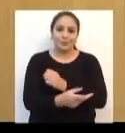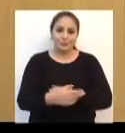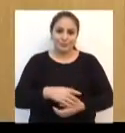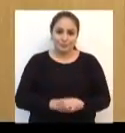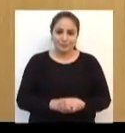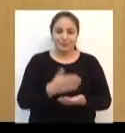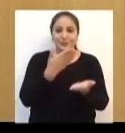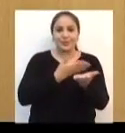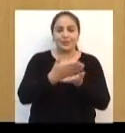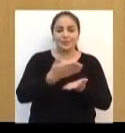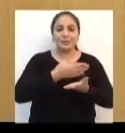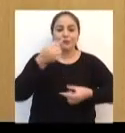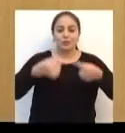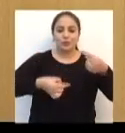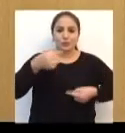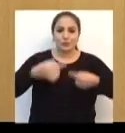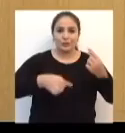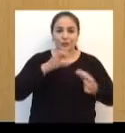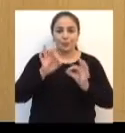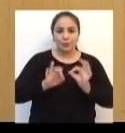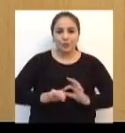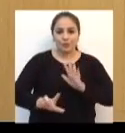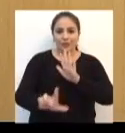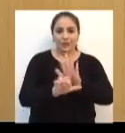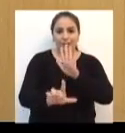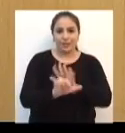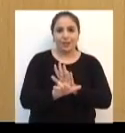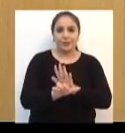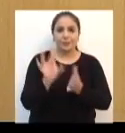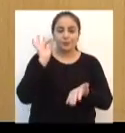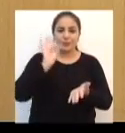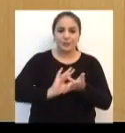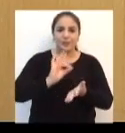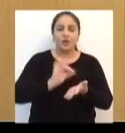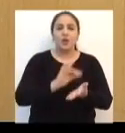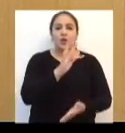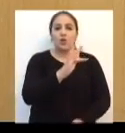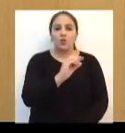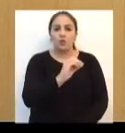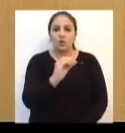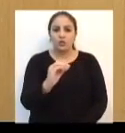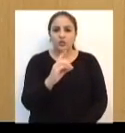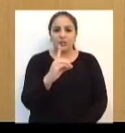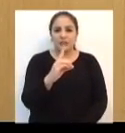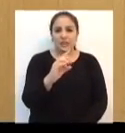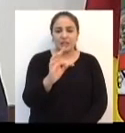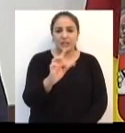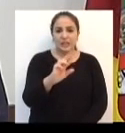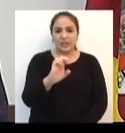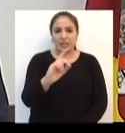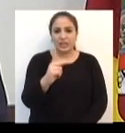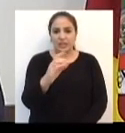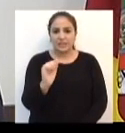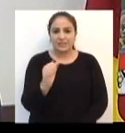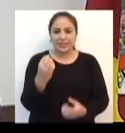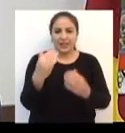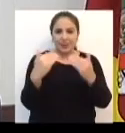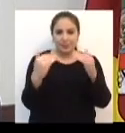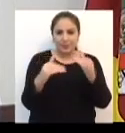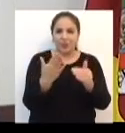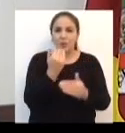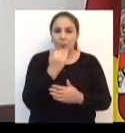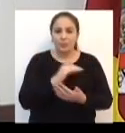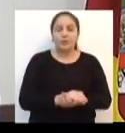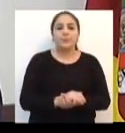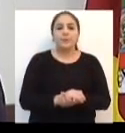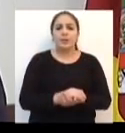corrupção. Inicia a tramitação de projeto de lei para regulamentar os food trucks em Passo Fundo. A partir do momento em que o poder